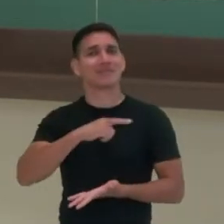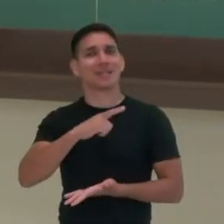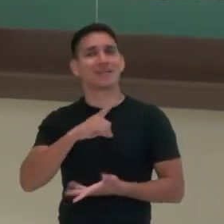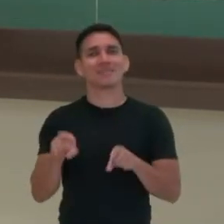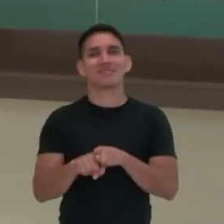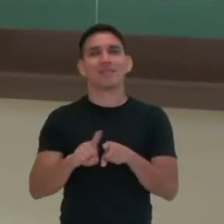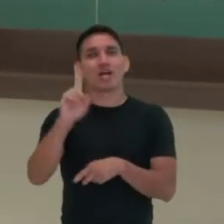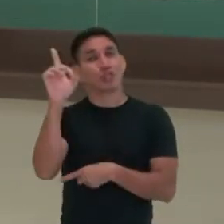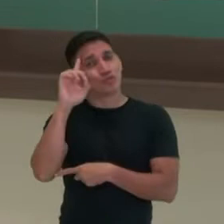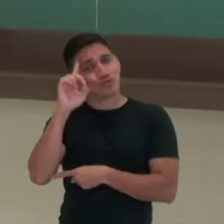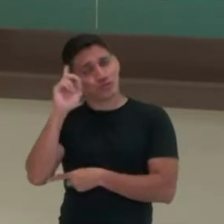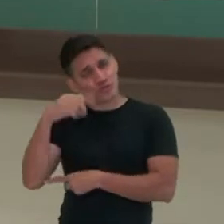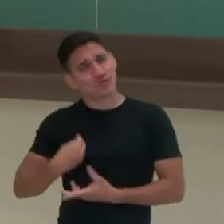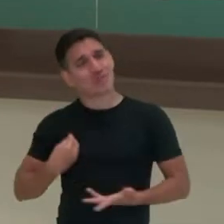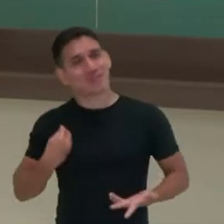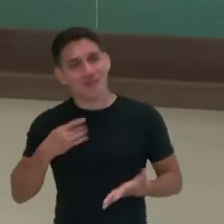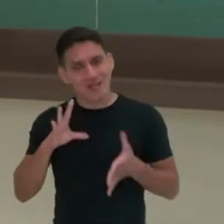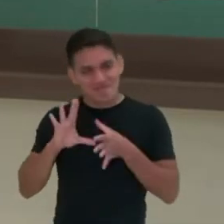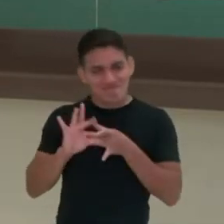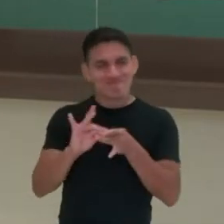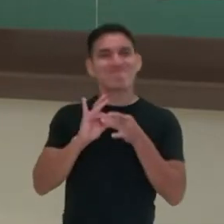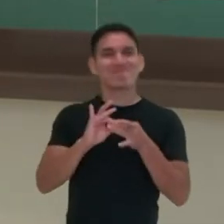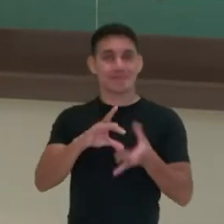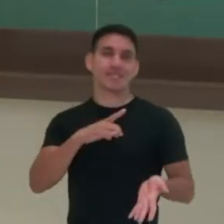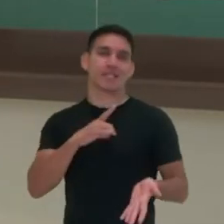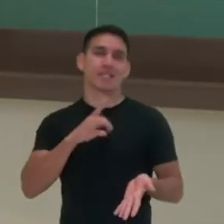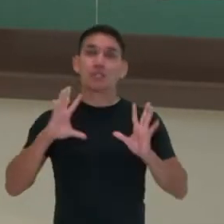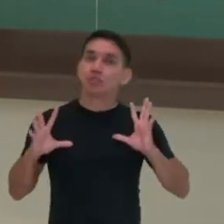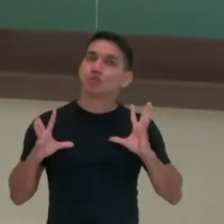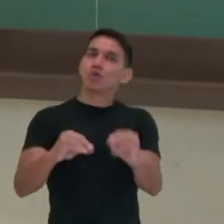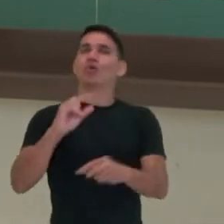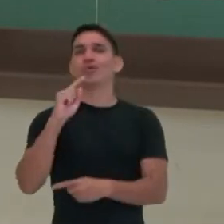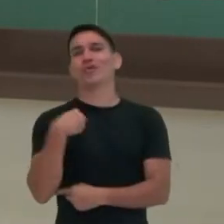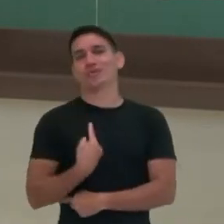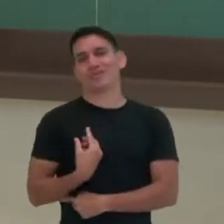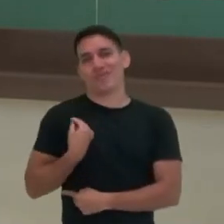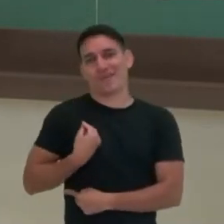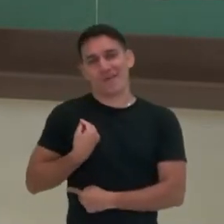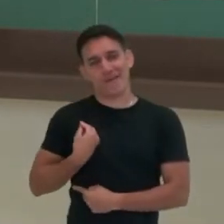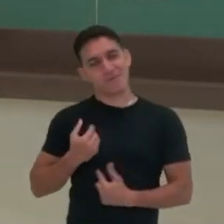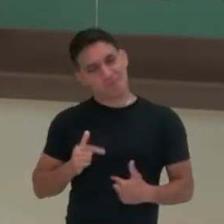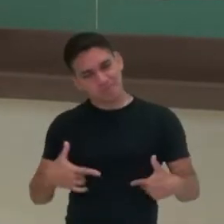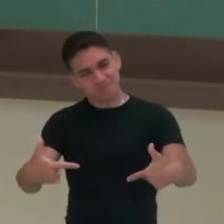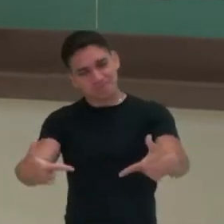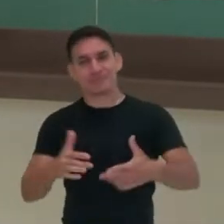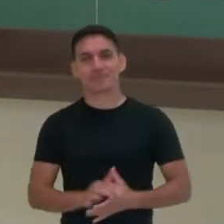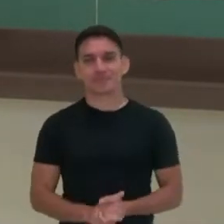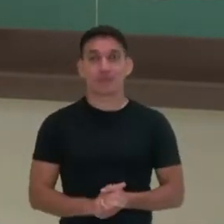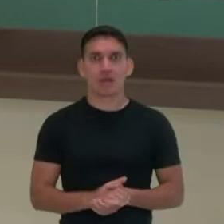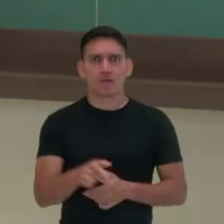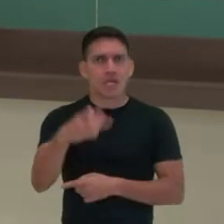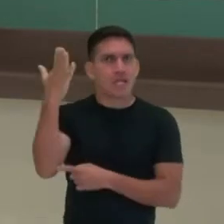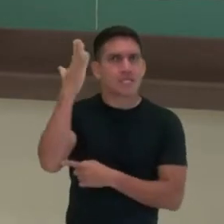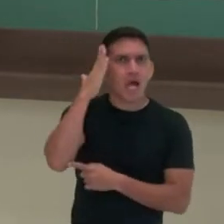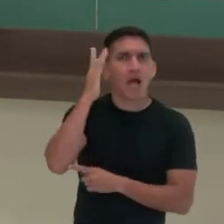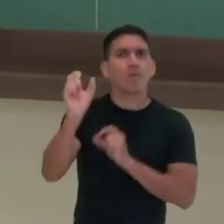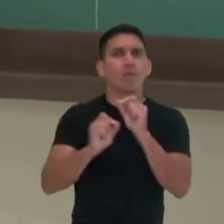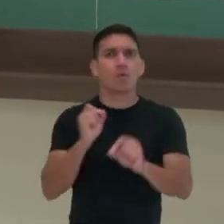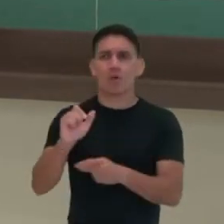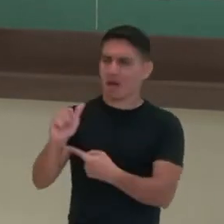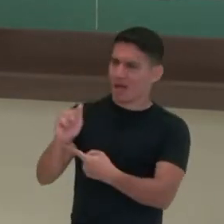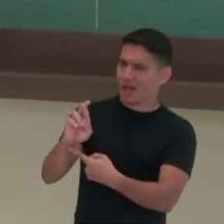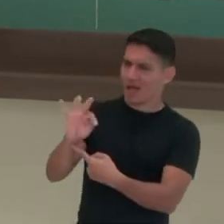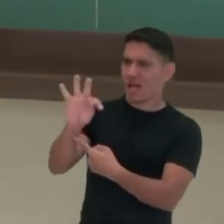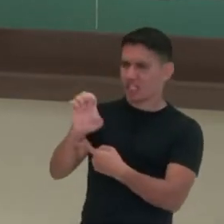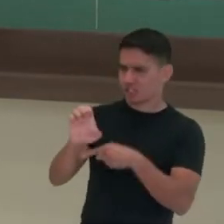está intrínseca no nosso dia a dia, em tudo que nós fazemos. Você sabia? Arte é uma palavra que